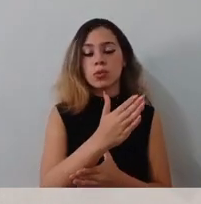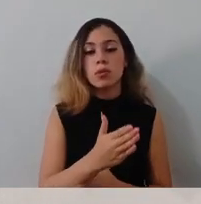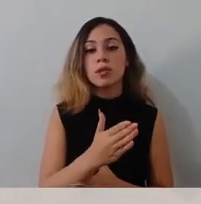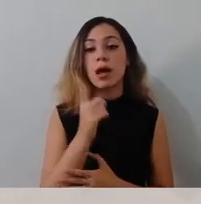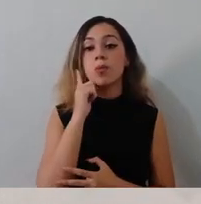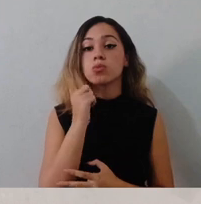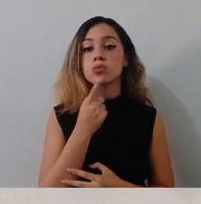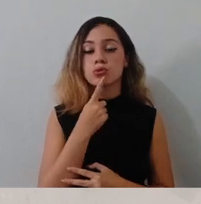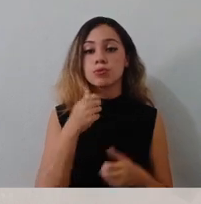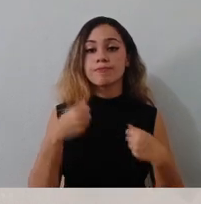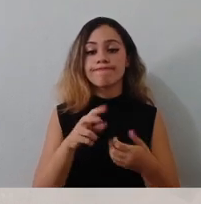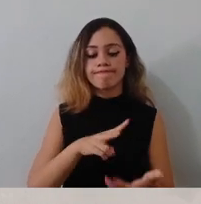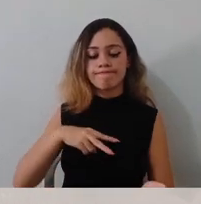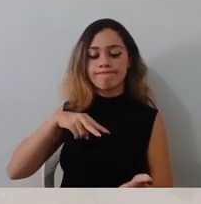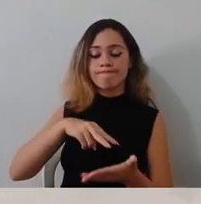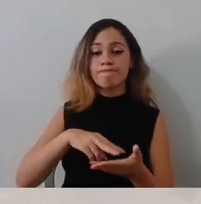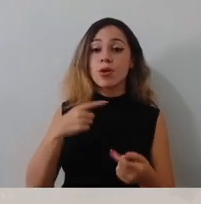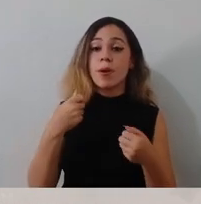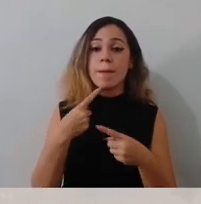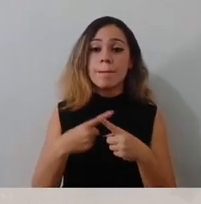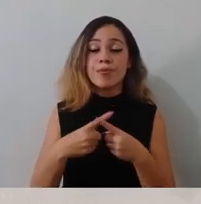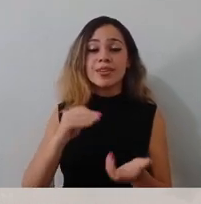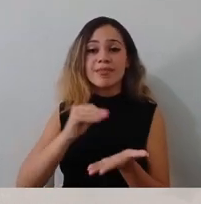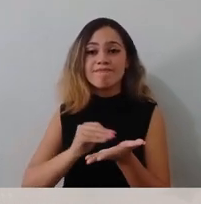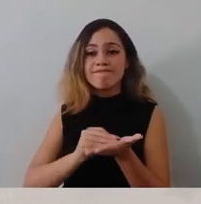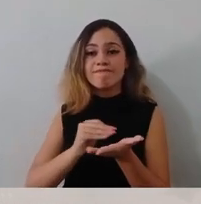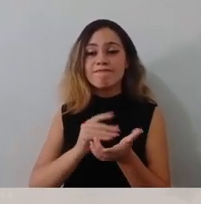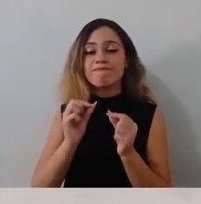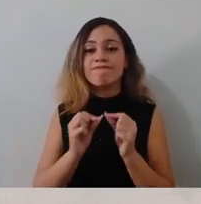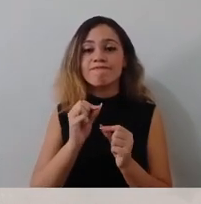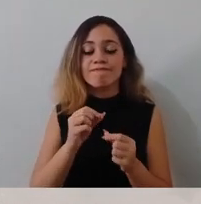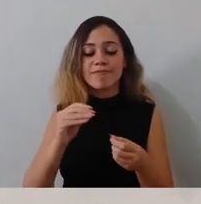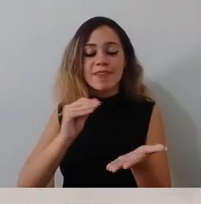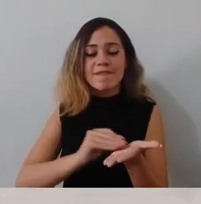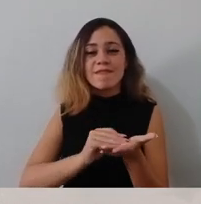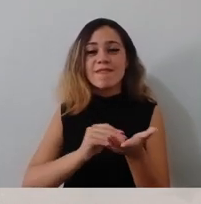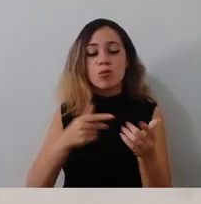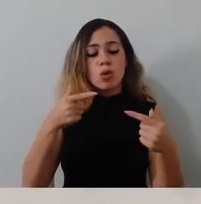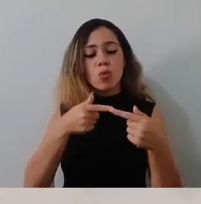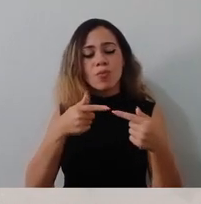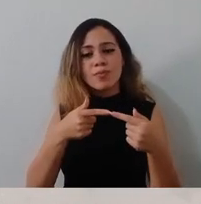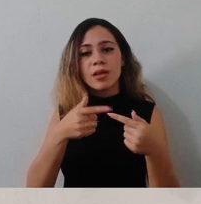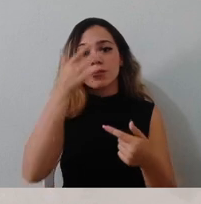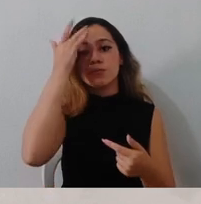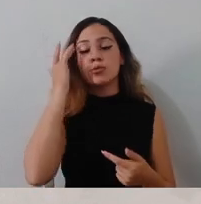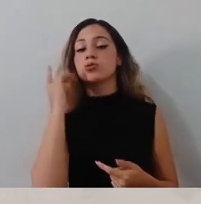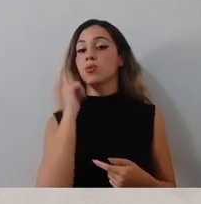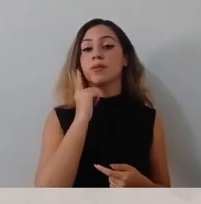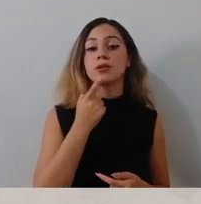há incapacidade. O que há é falta de oportunidade, a falta de contato, e por isso